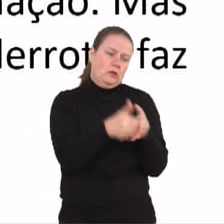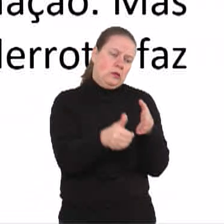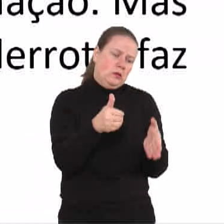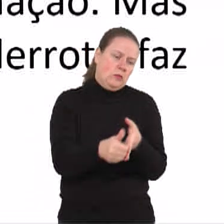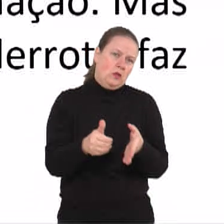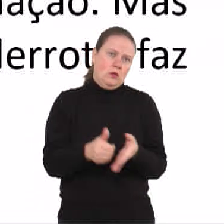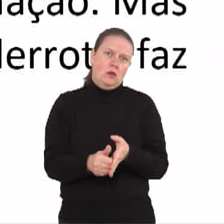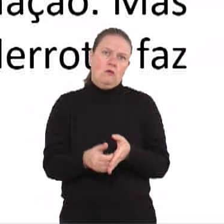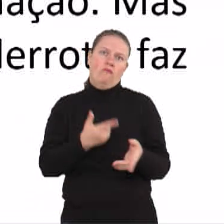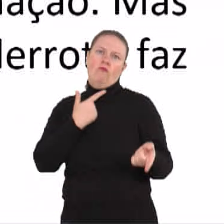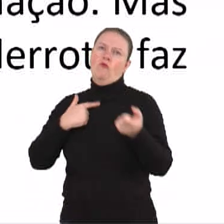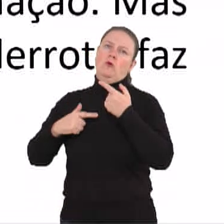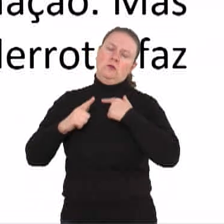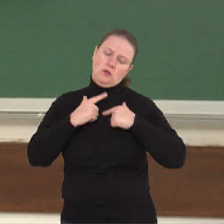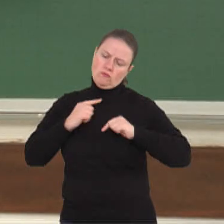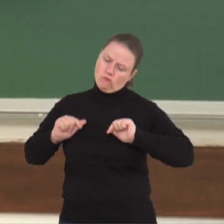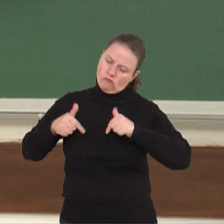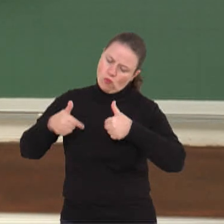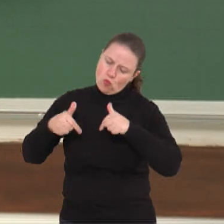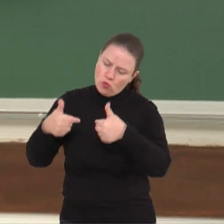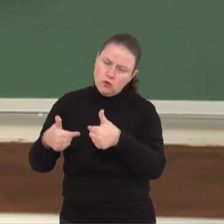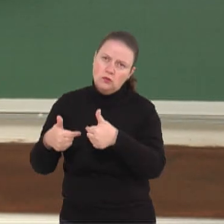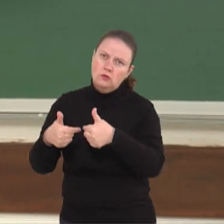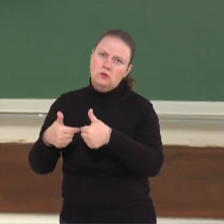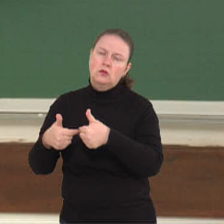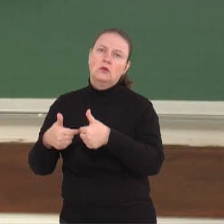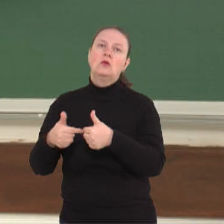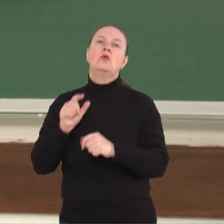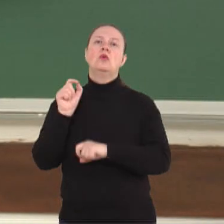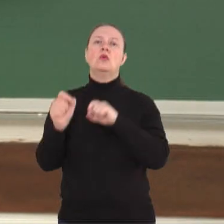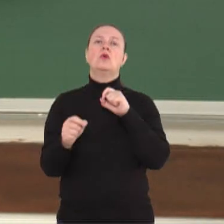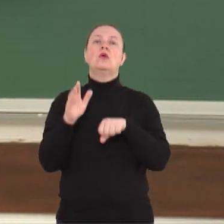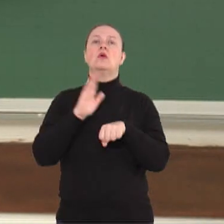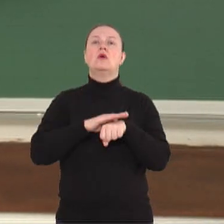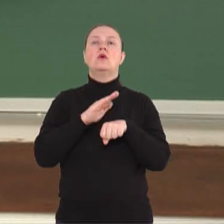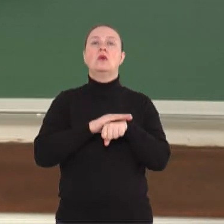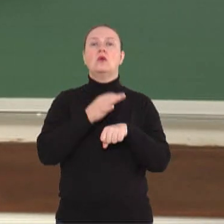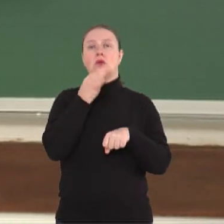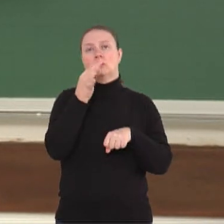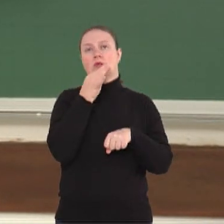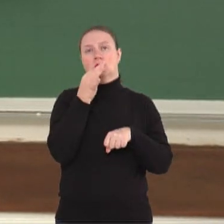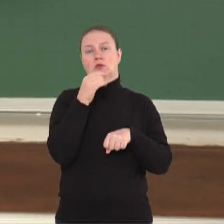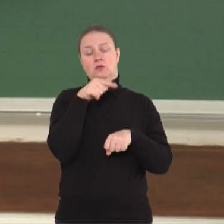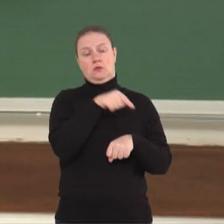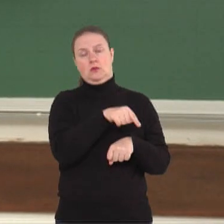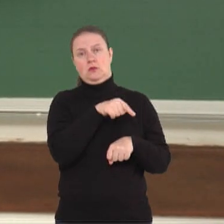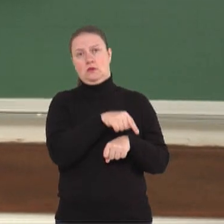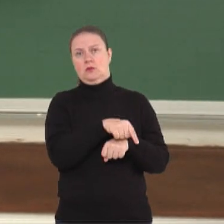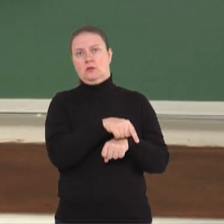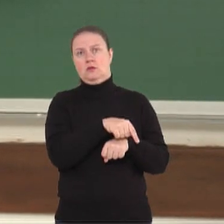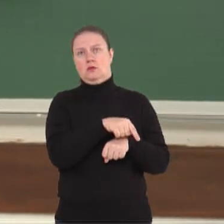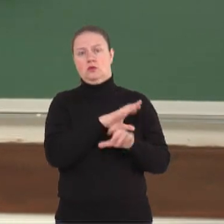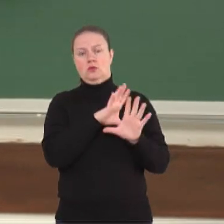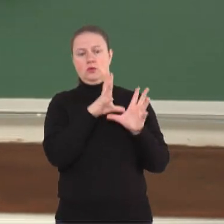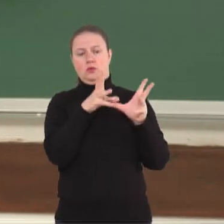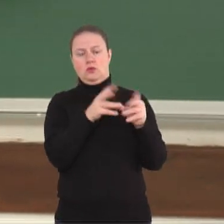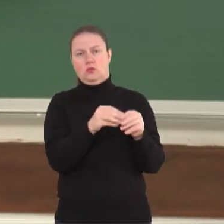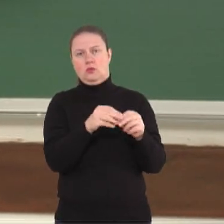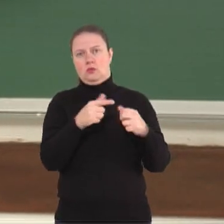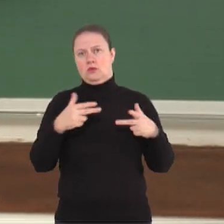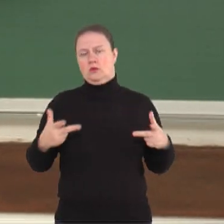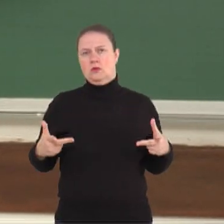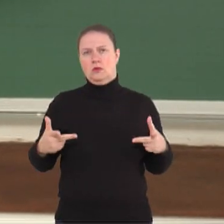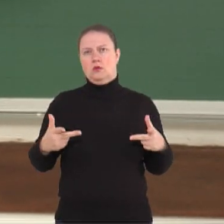tenham vontade de lutar. O que a Camila está dizendo? Para a Camila, isso é um aspecto positivo. Então, tudo isso aqui,